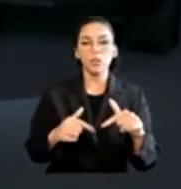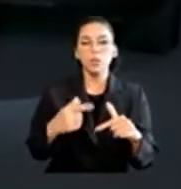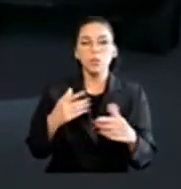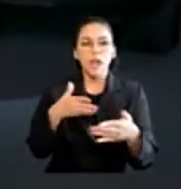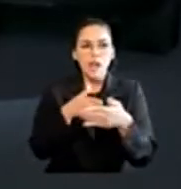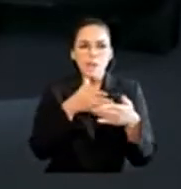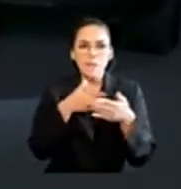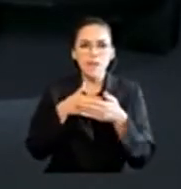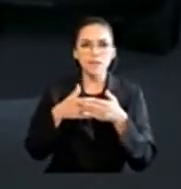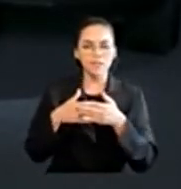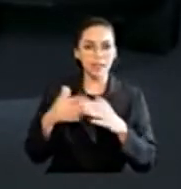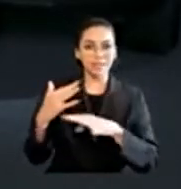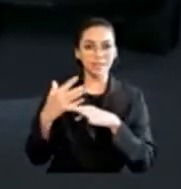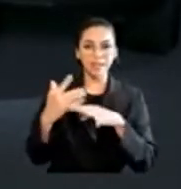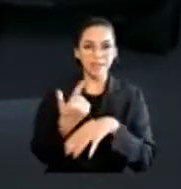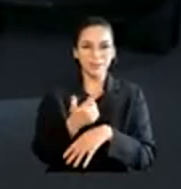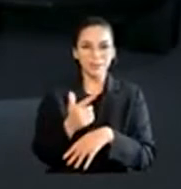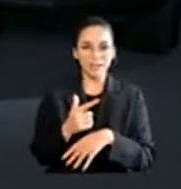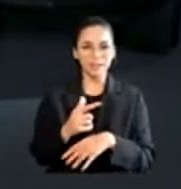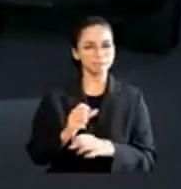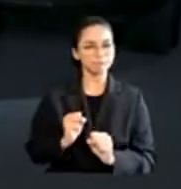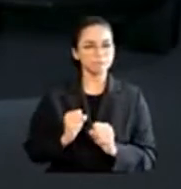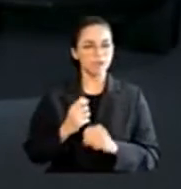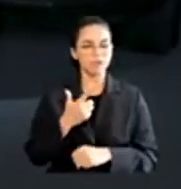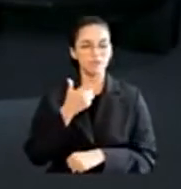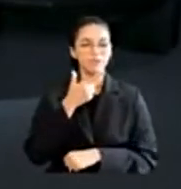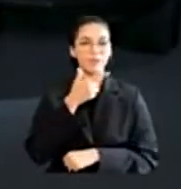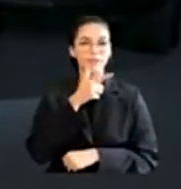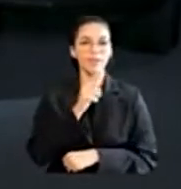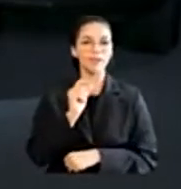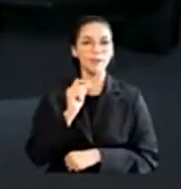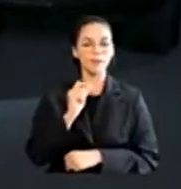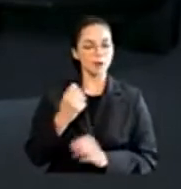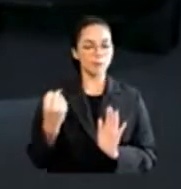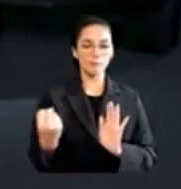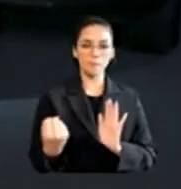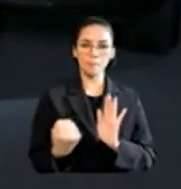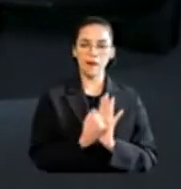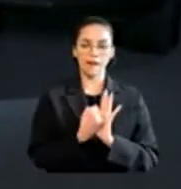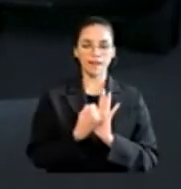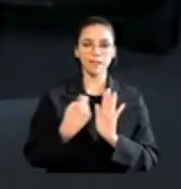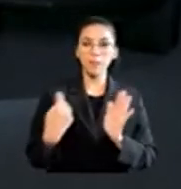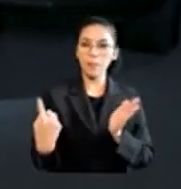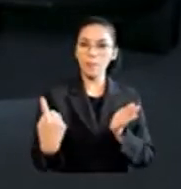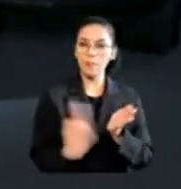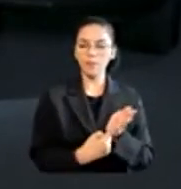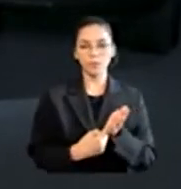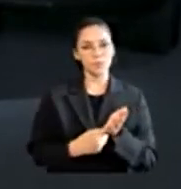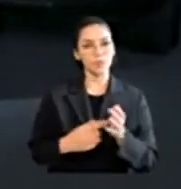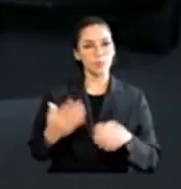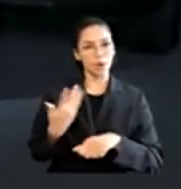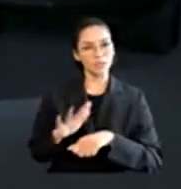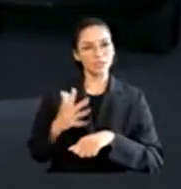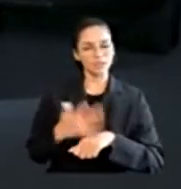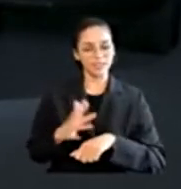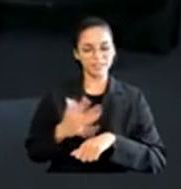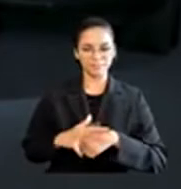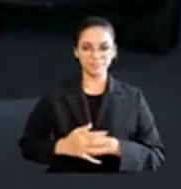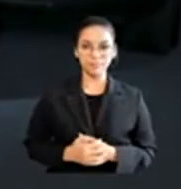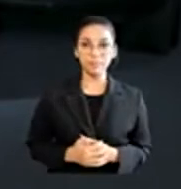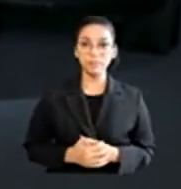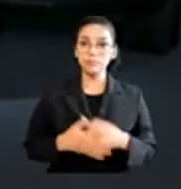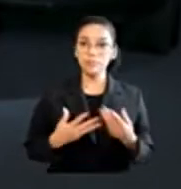seu compromisso com a máxima produtividade. Além de rodar sem restrições, essa van entrega muito conforto